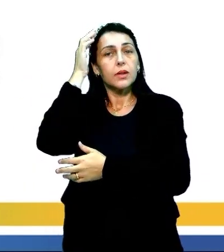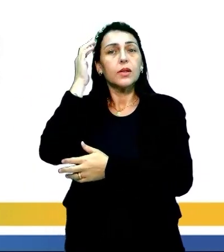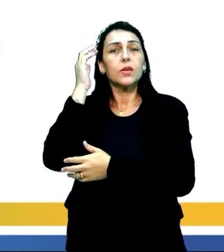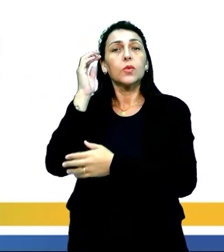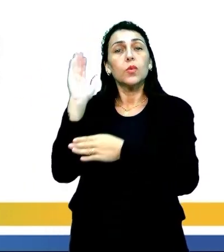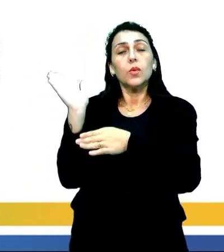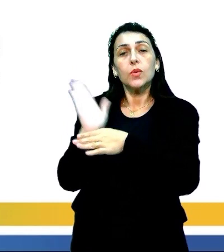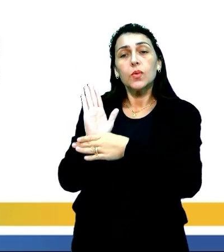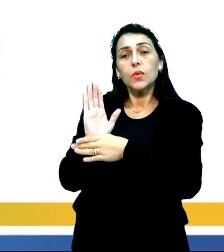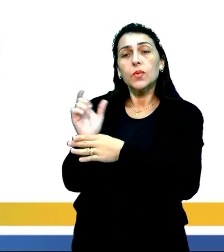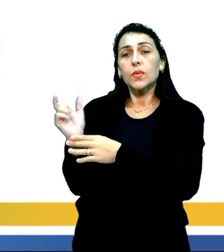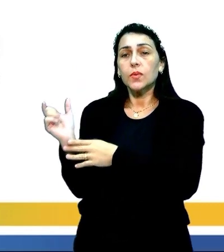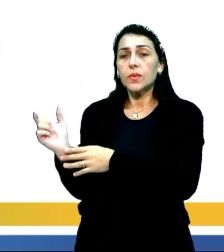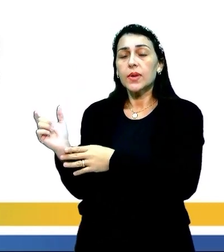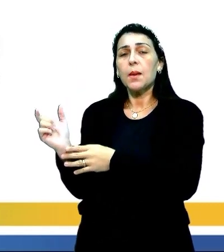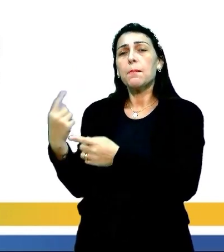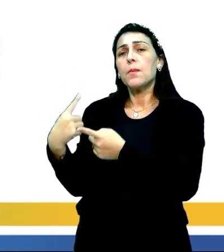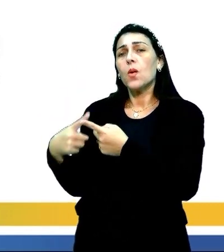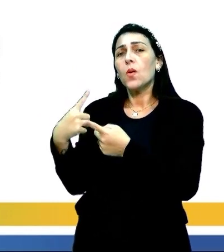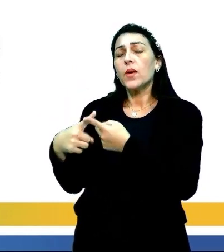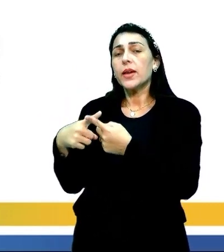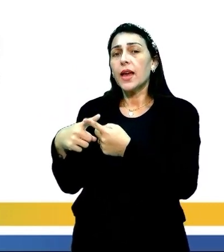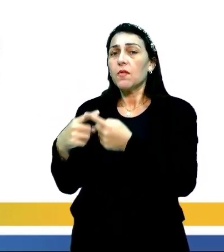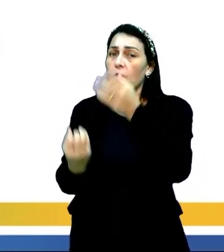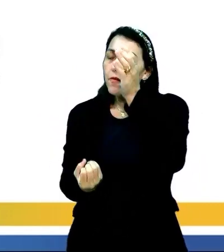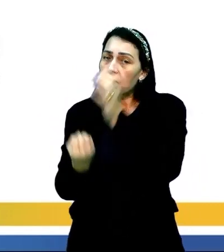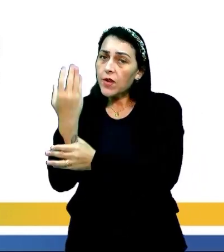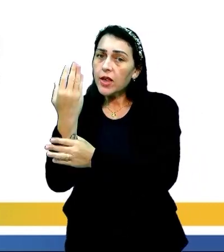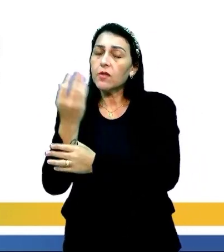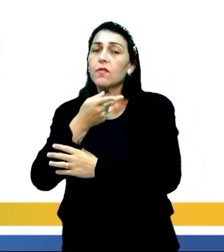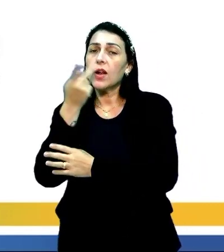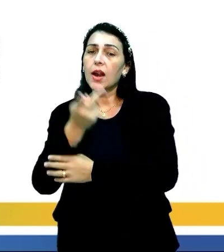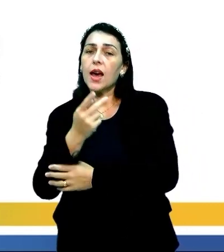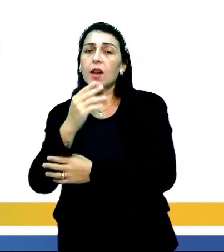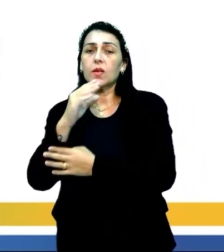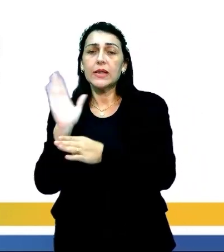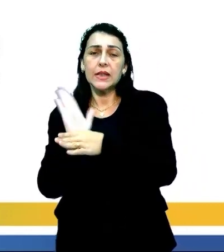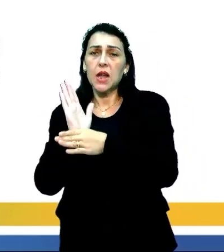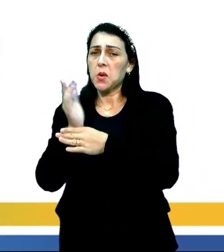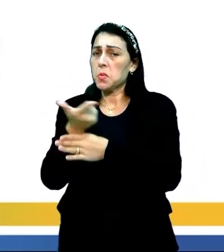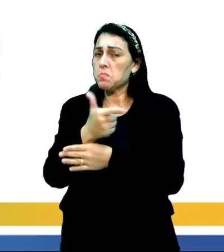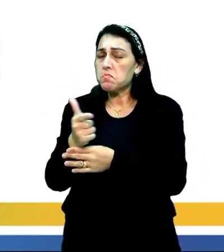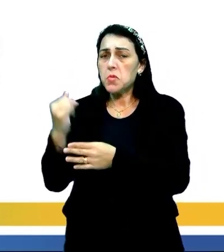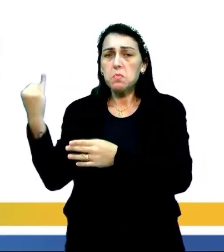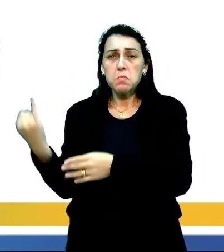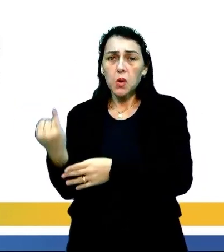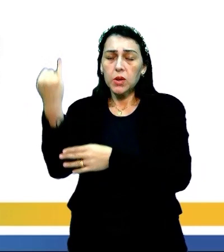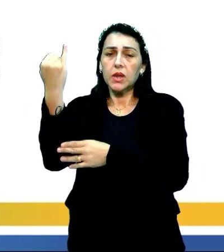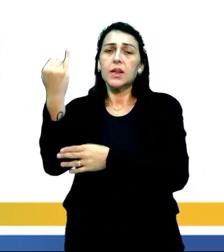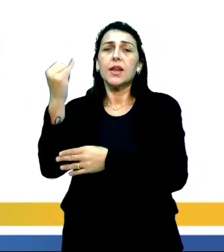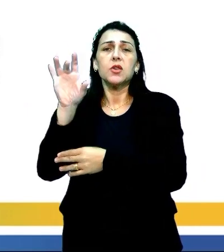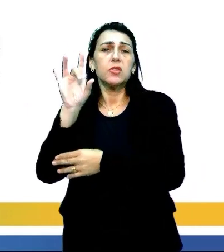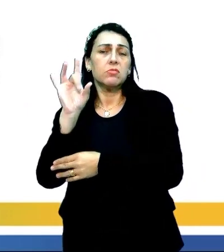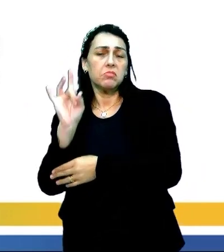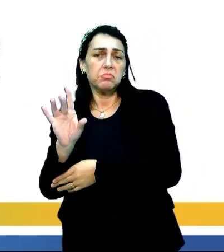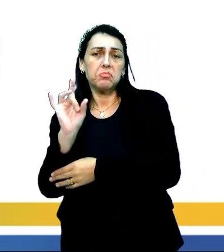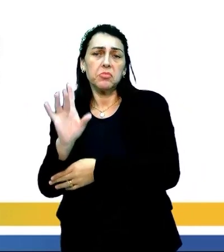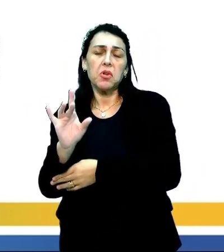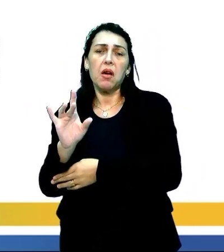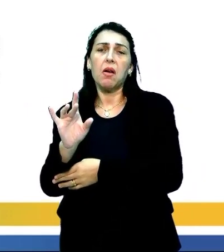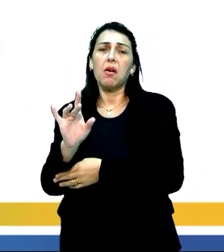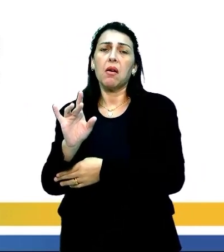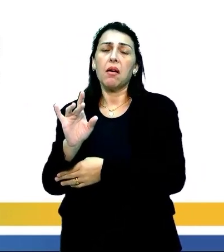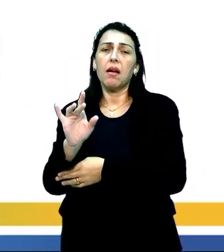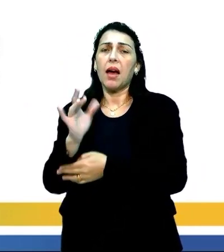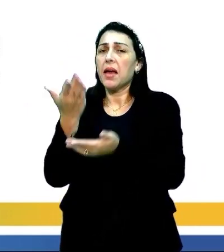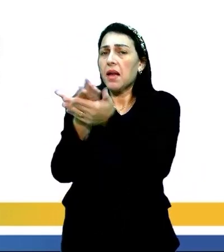do cinematógrafo, porque quando ele foi criado, disseram que o cinema não ia ter importância, assim, que ia ser uma coisa que ia